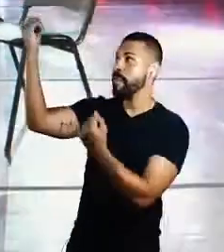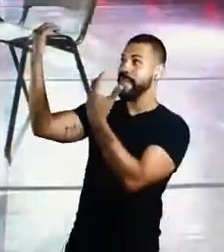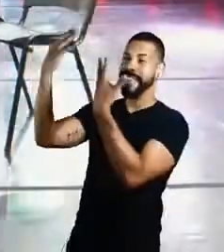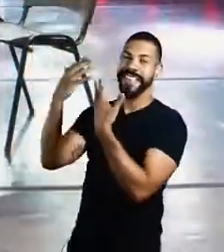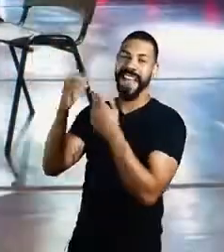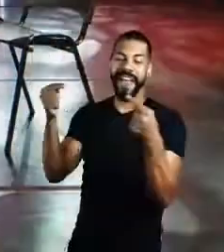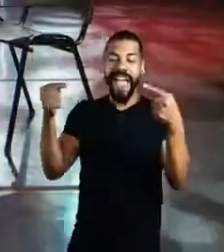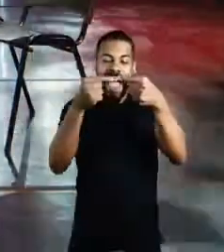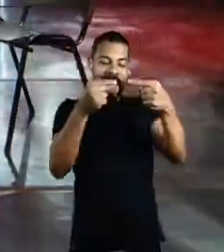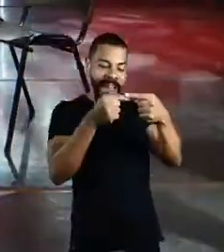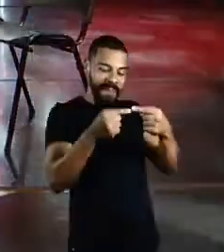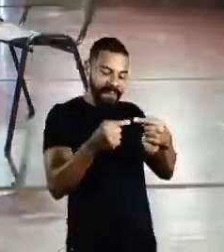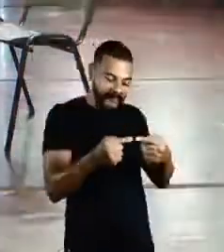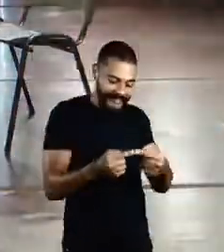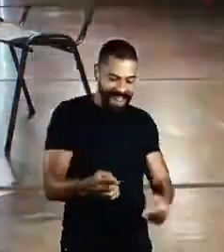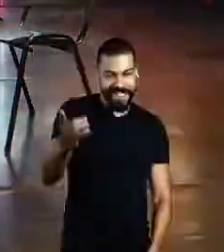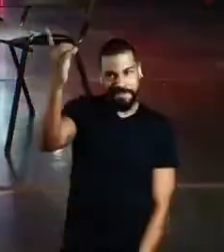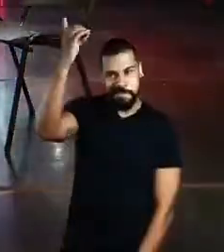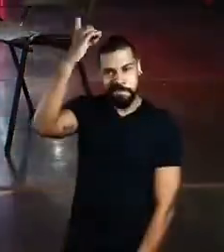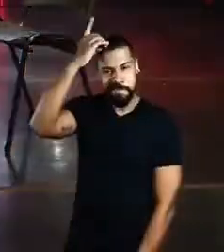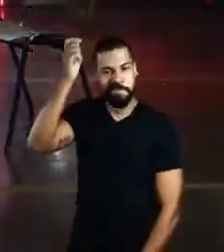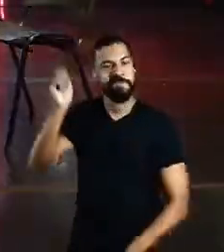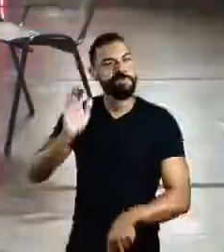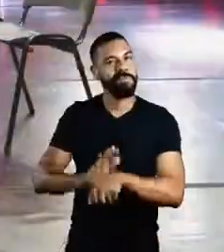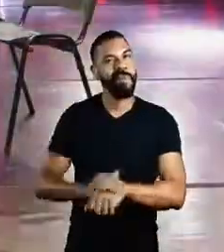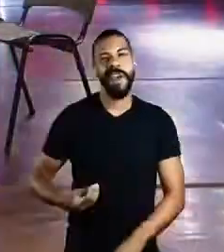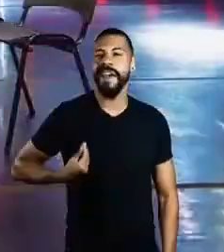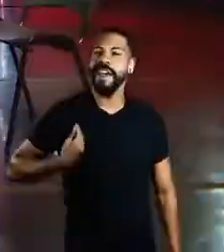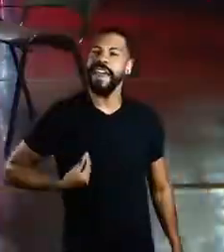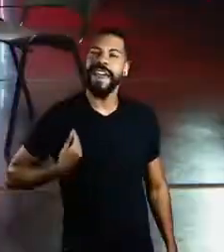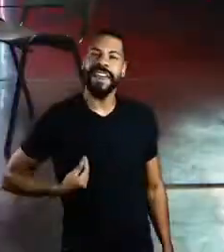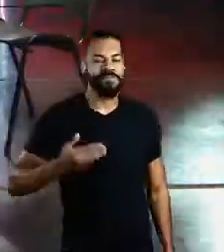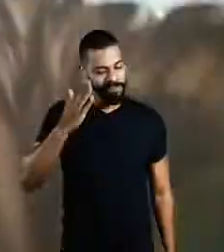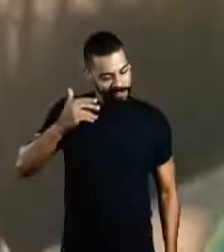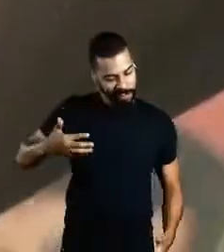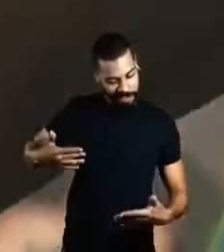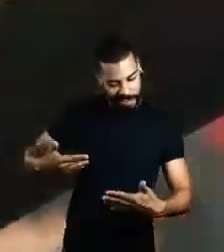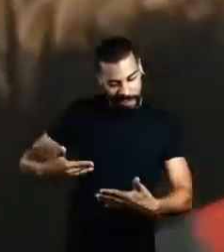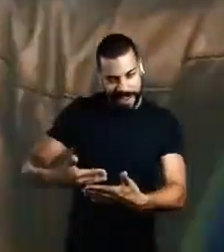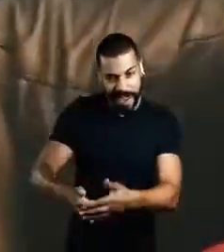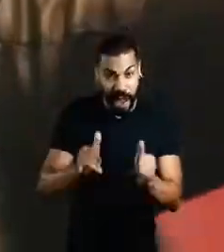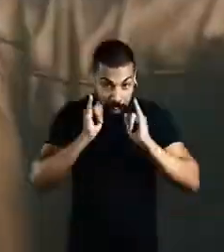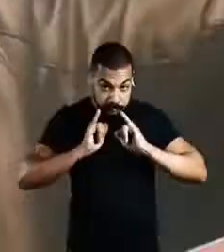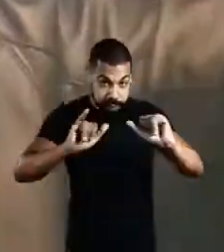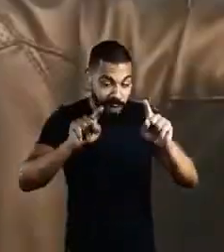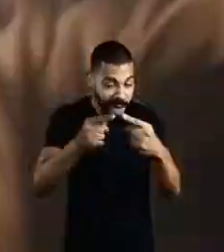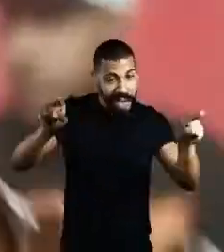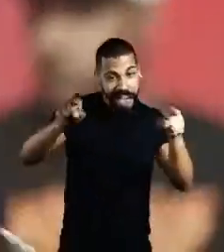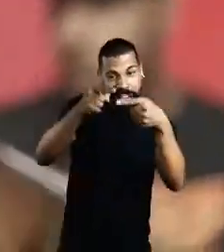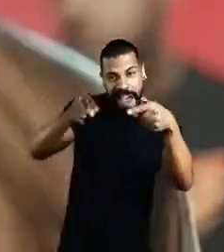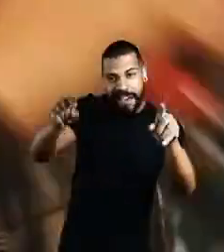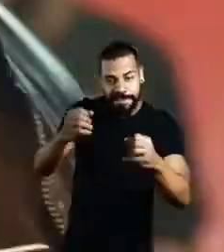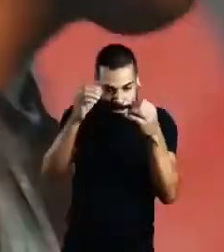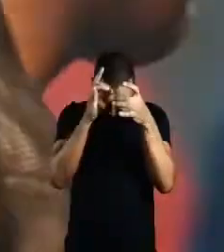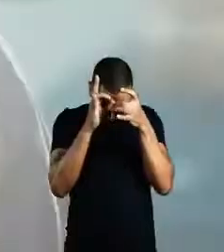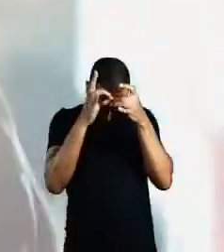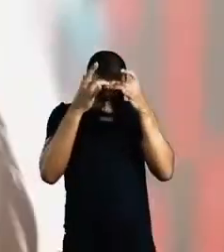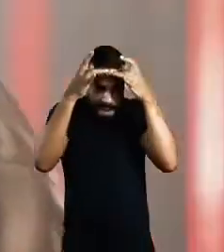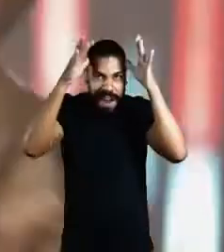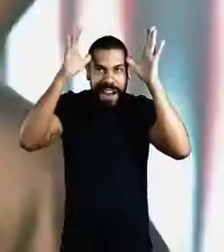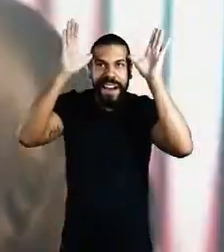é um dom. E o bom é poder viver intensamente. Escuta esse som, liberta sua mente.